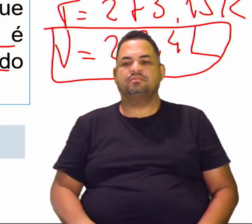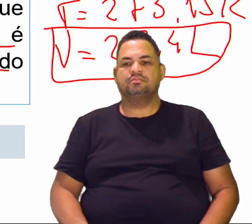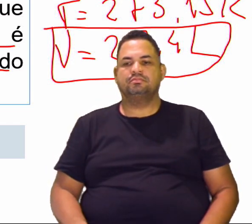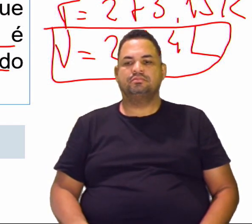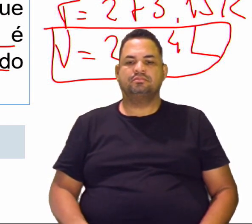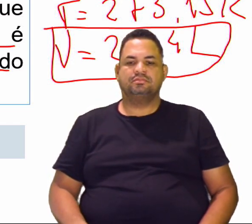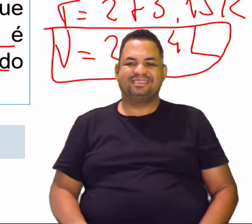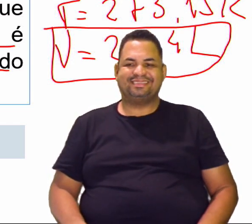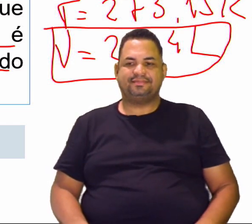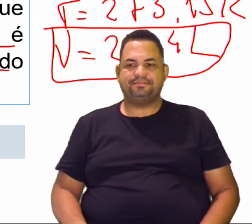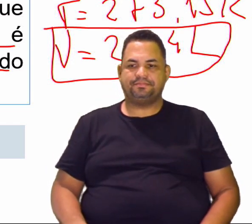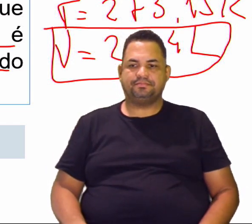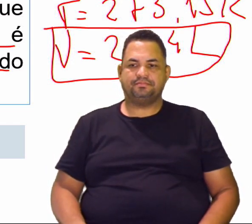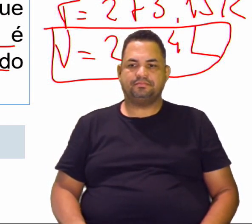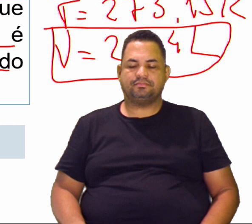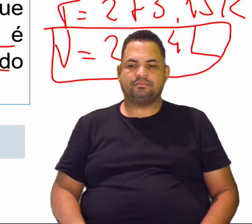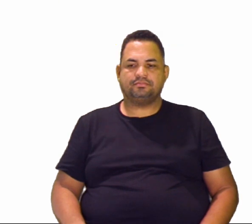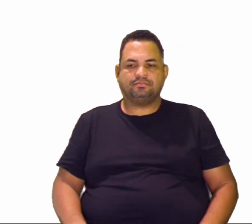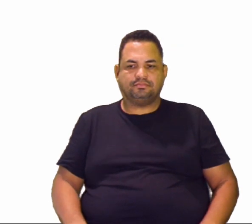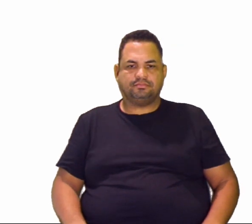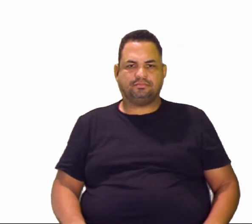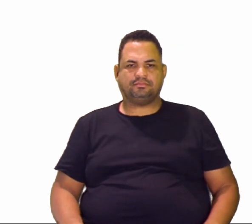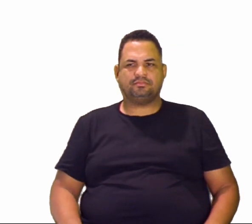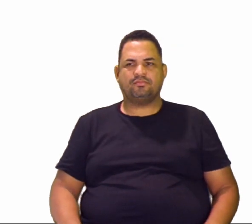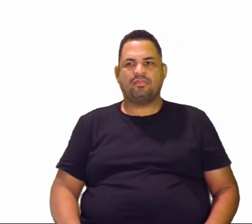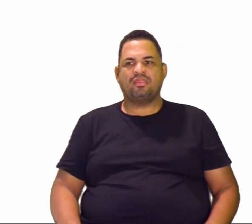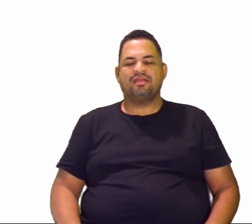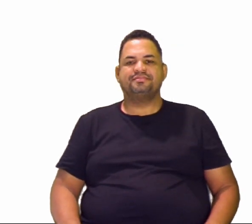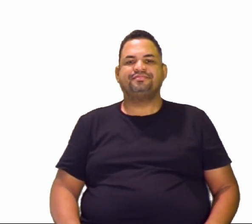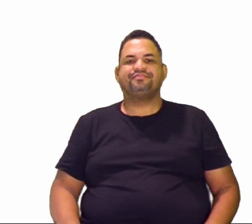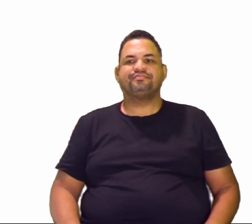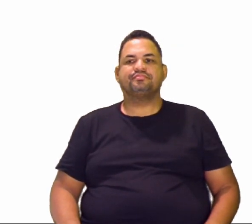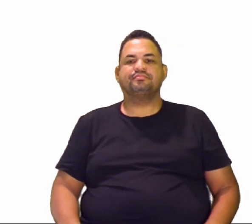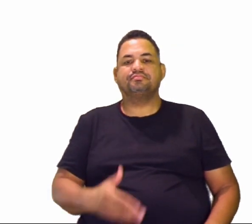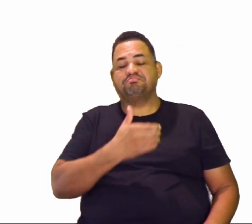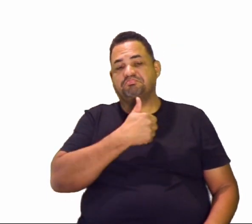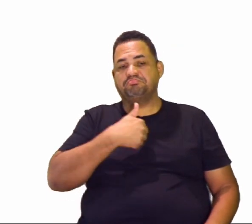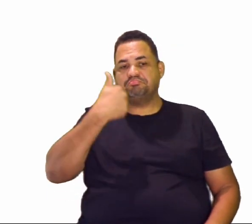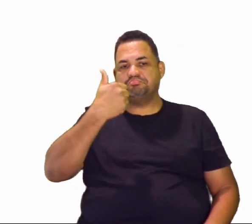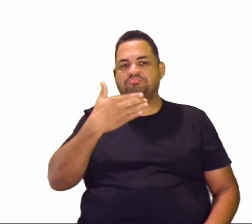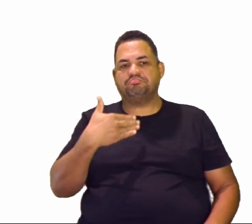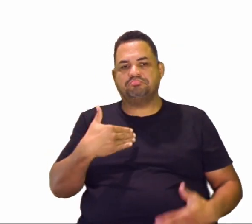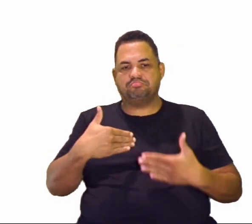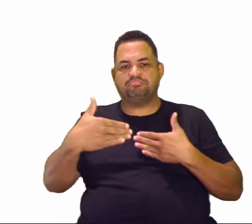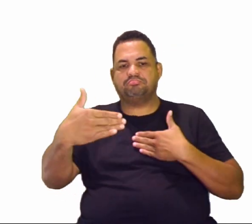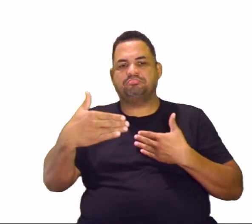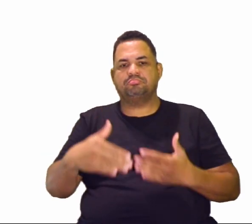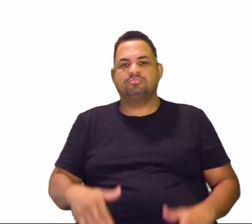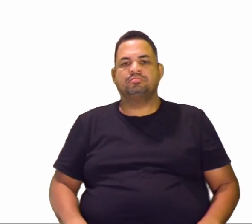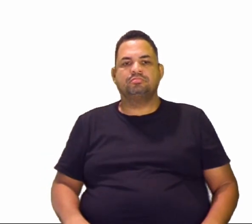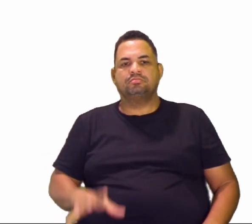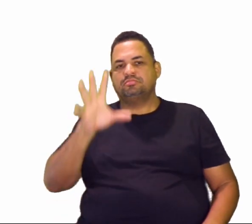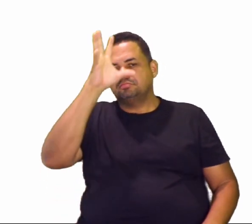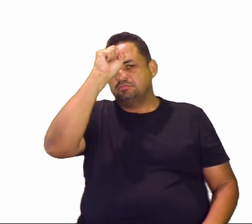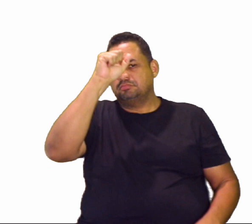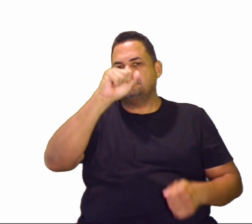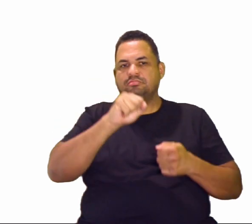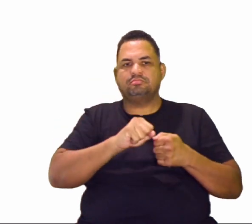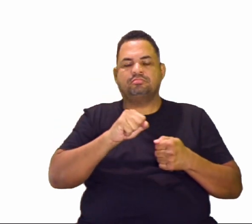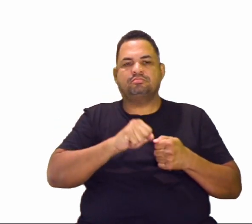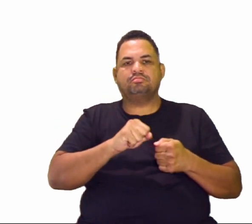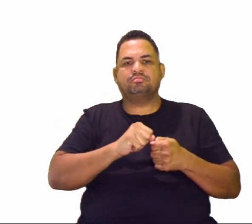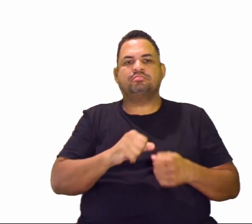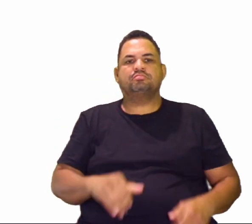CNTP. E ainda, nada melhor do que partiremos agora para um aprender